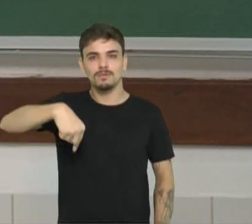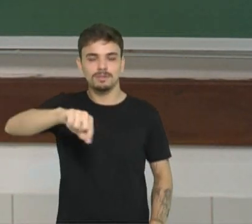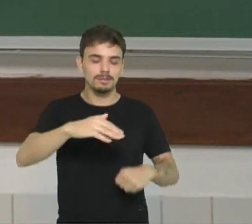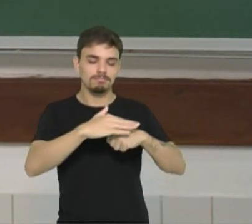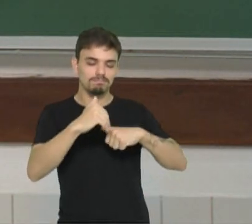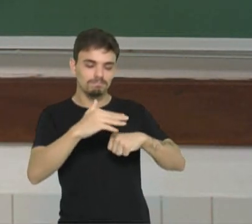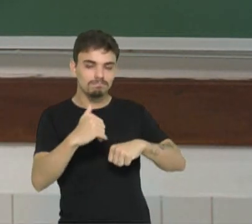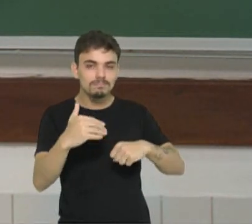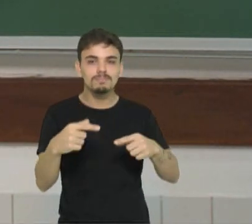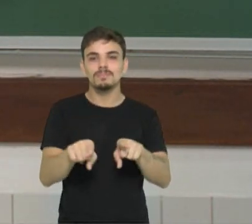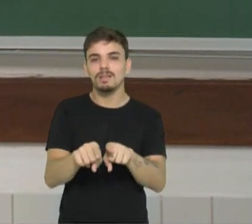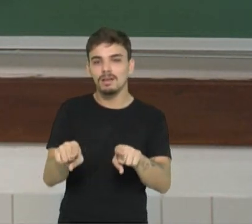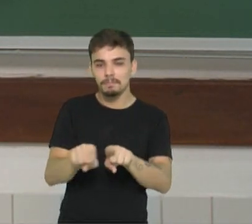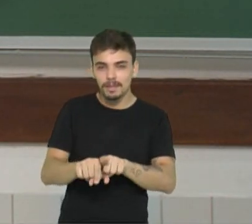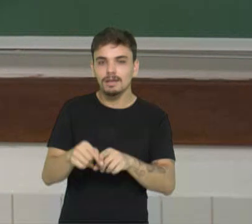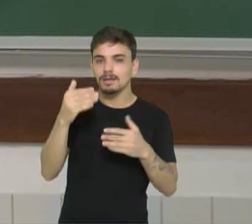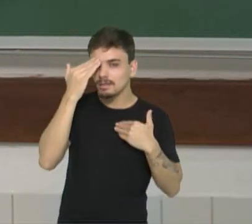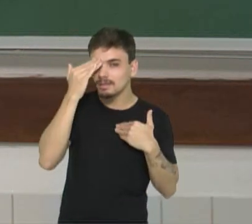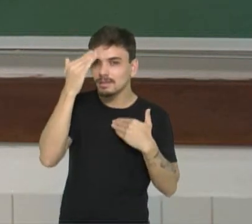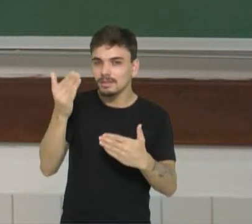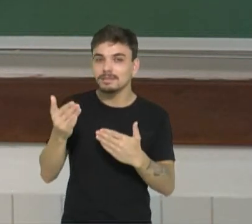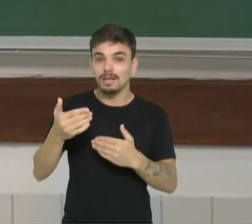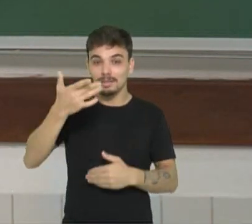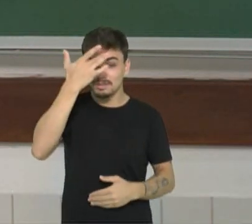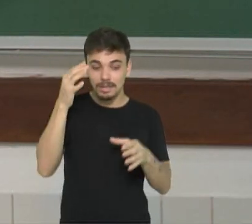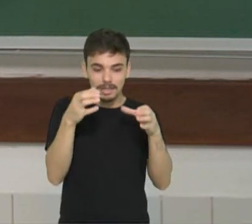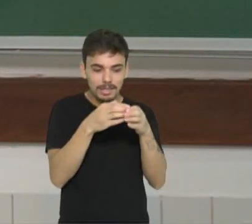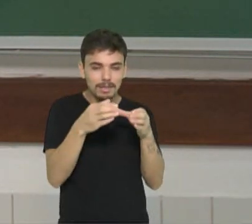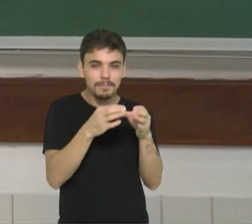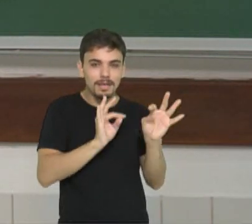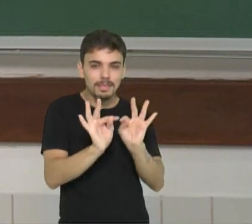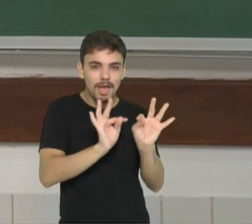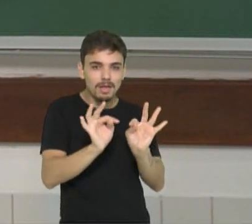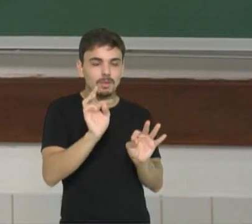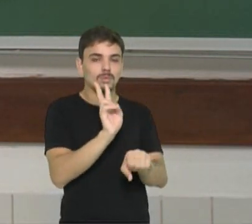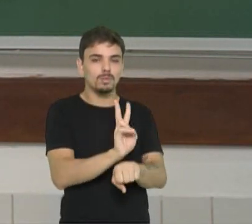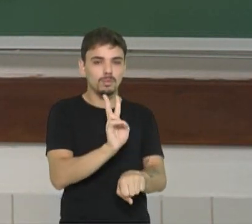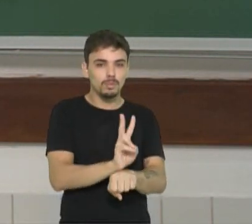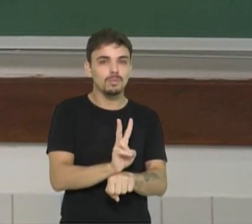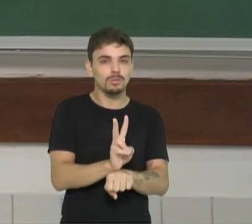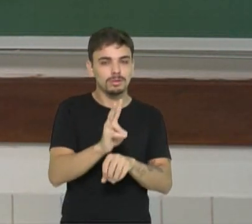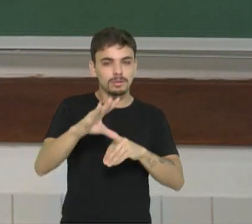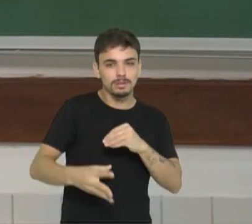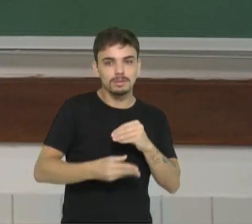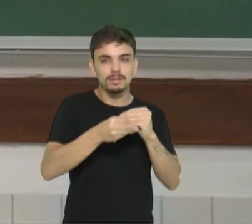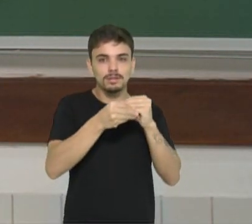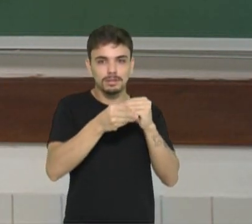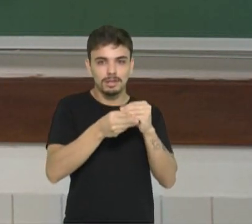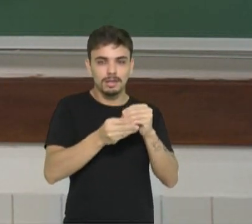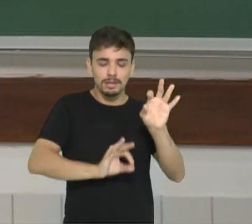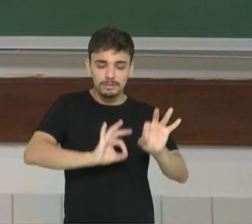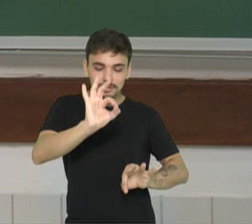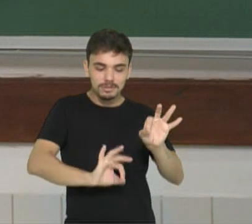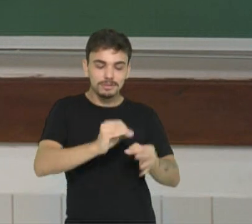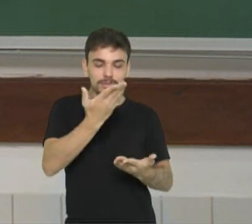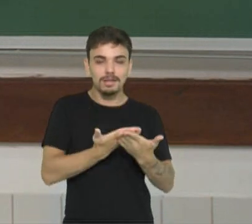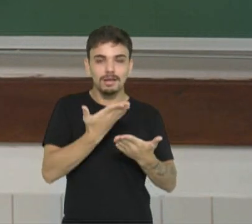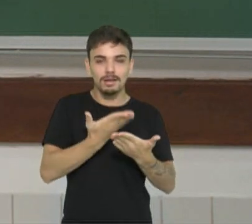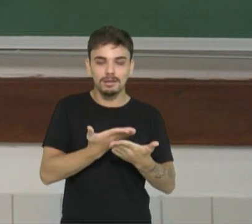o reconhecimento, agradecer os técnicos que sempre ajudam a compor, a deixar essas